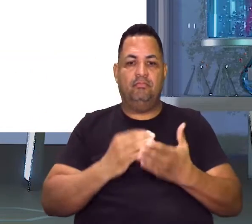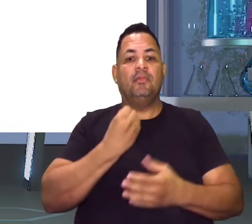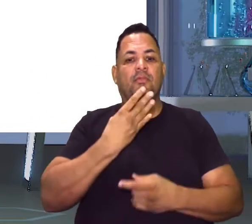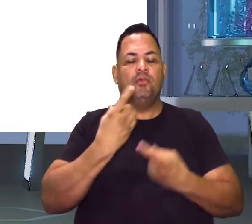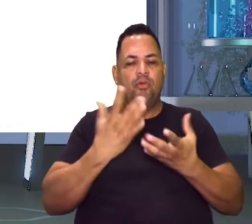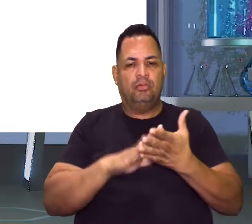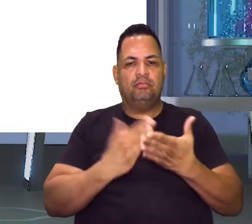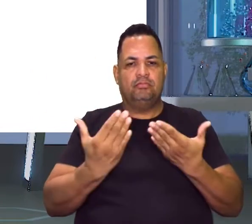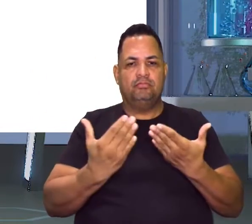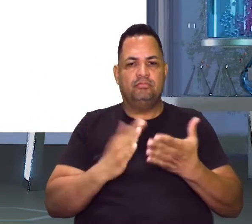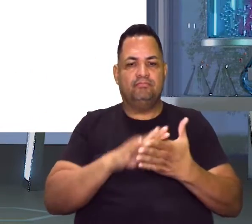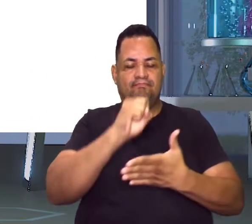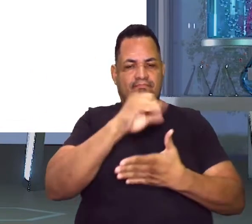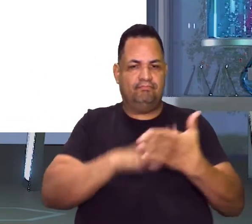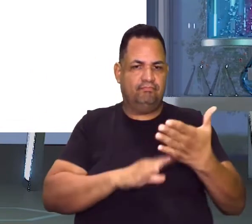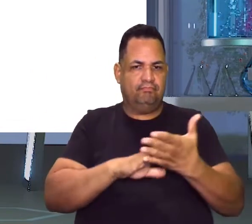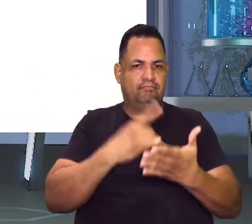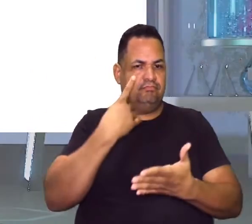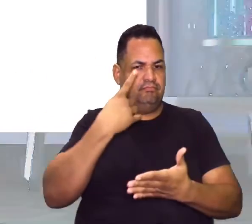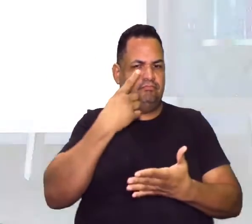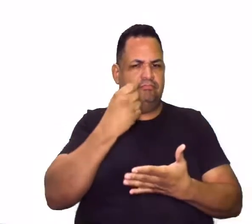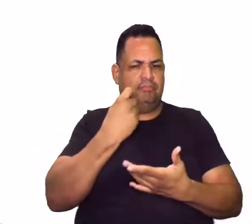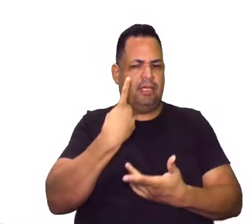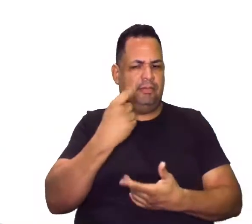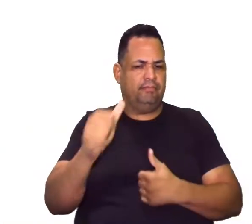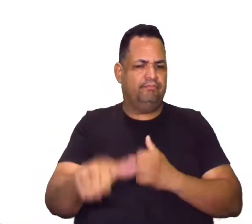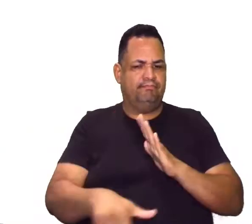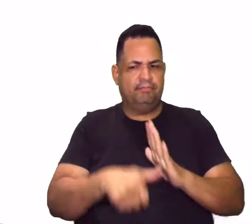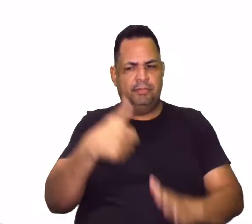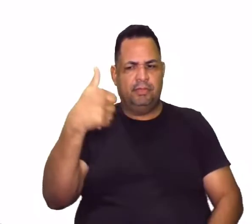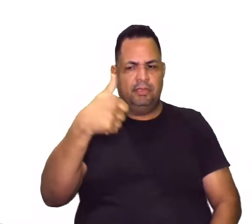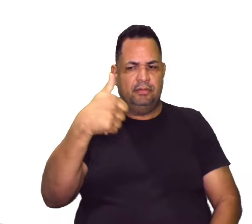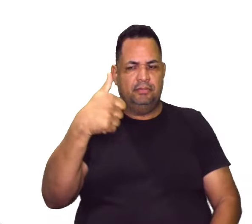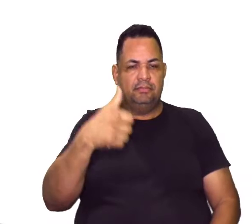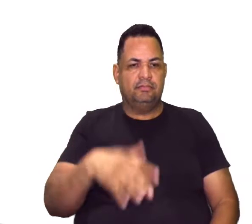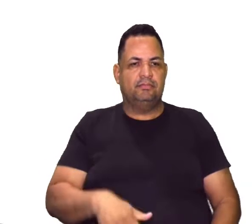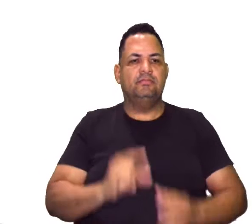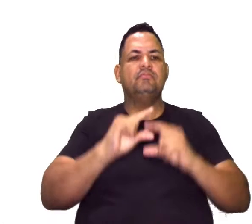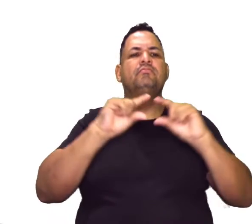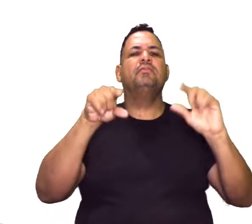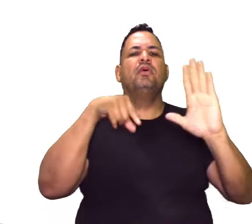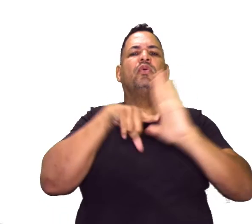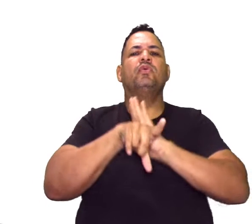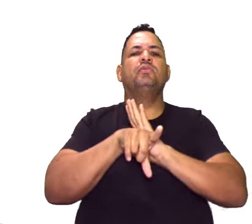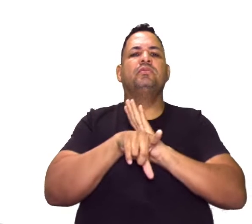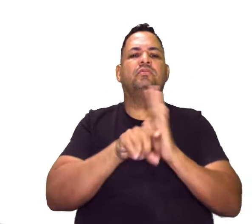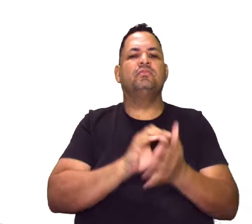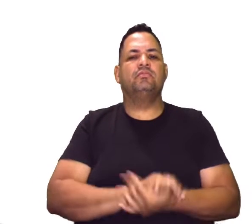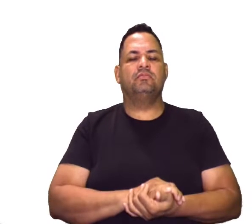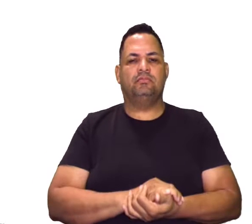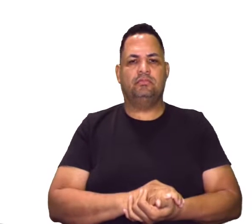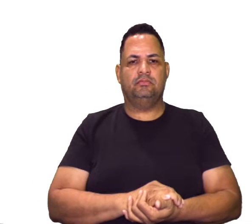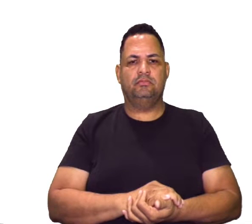boa a atividade? Vamos olhar a primeira questão? E o que diz a primeira questão?